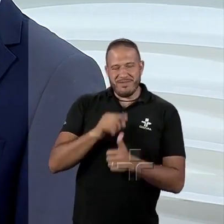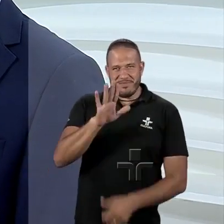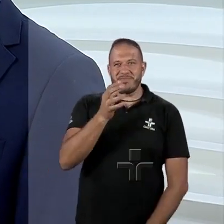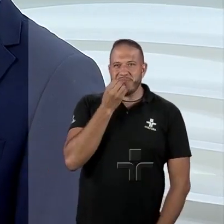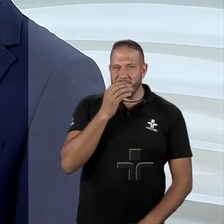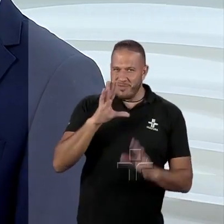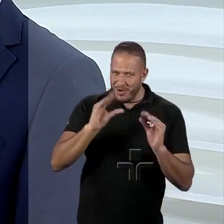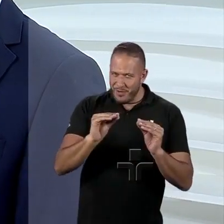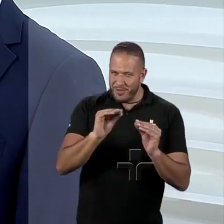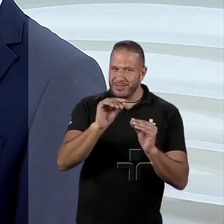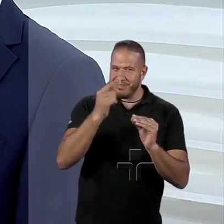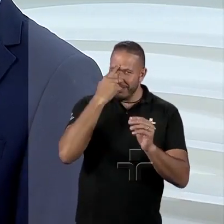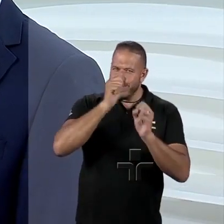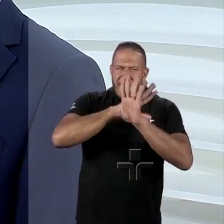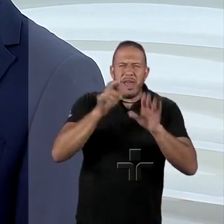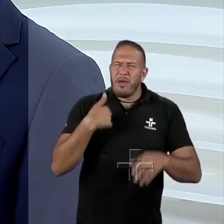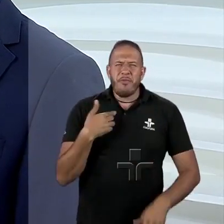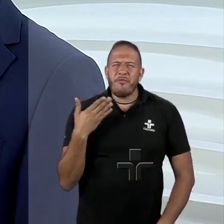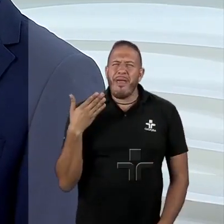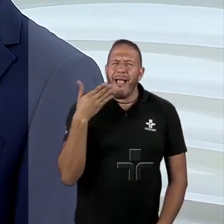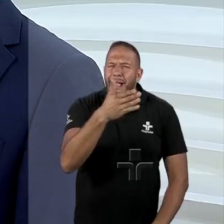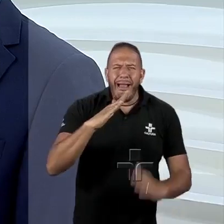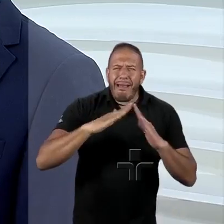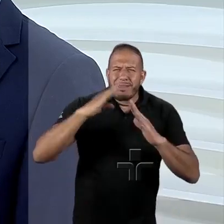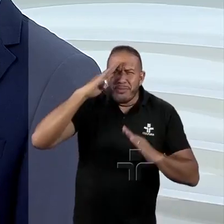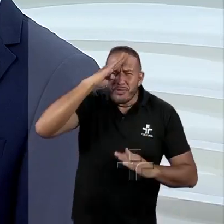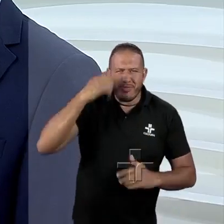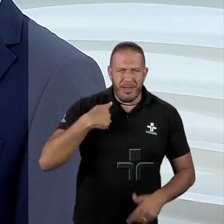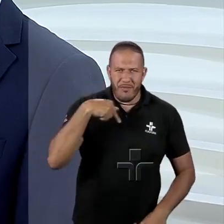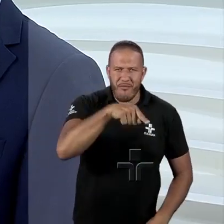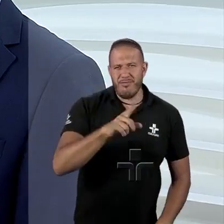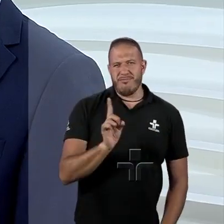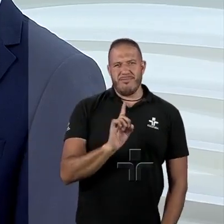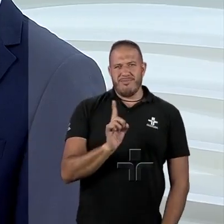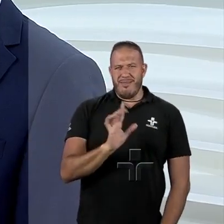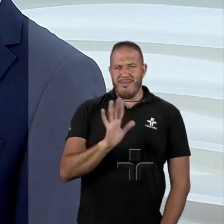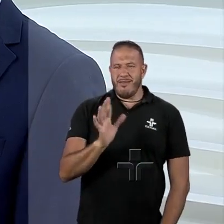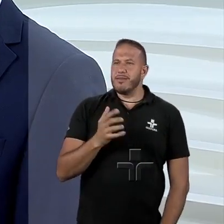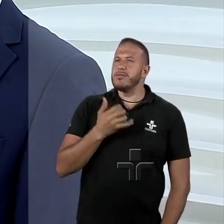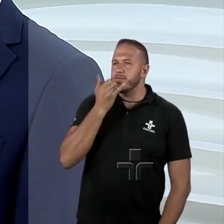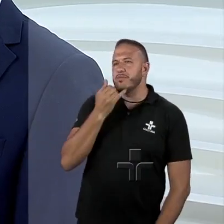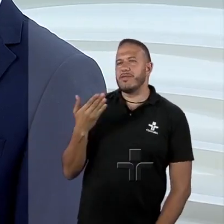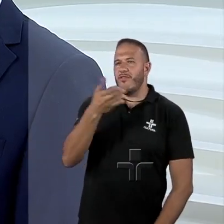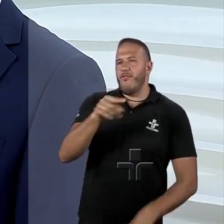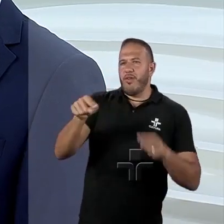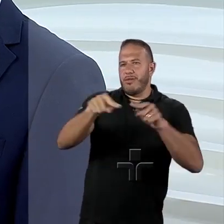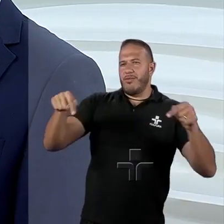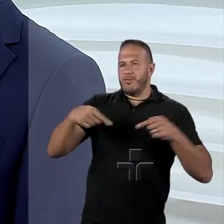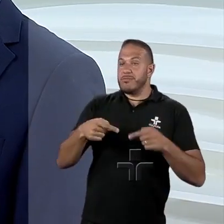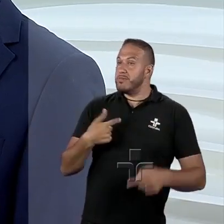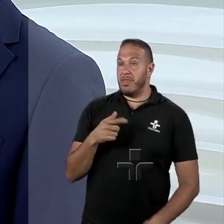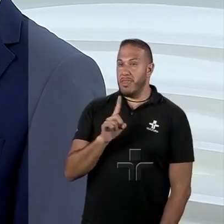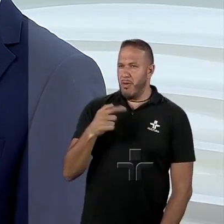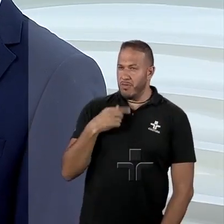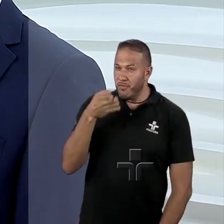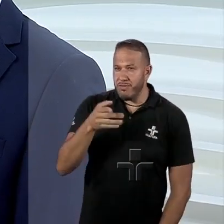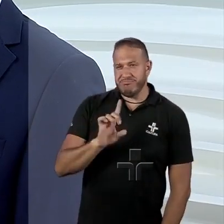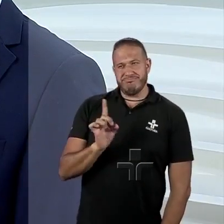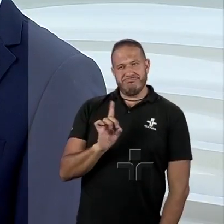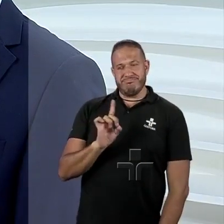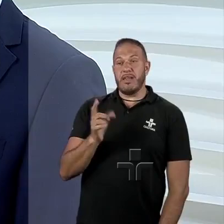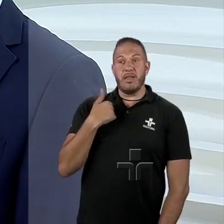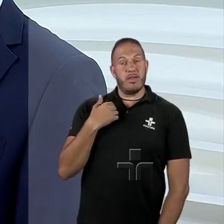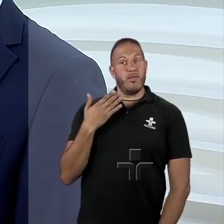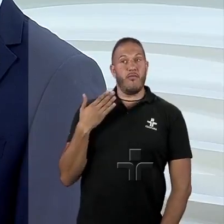depois alguns esclarecimentos. Eu não fui à casa do candidato Jair Bolsonaro. Ao condomínio? Não, nem ao condomínio. Eu fui à